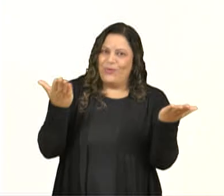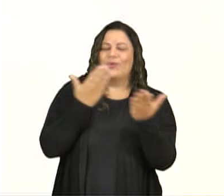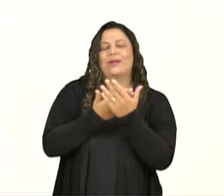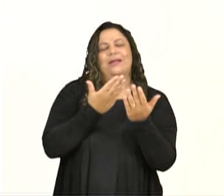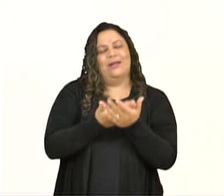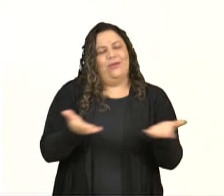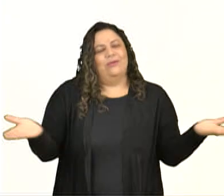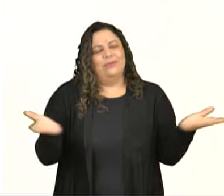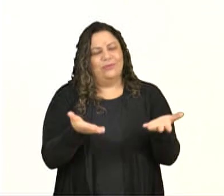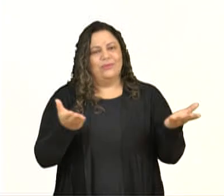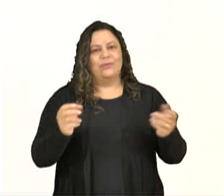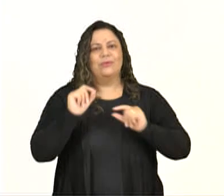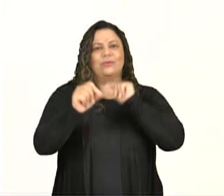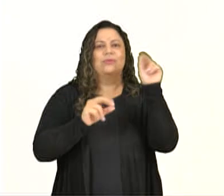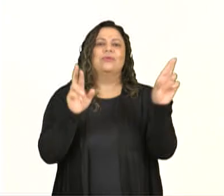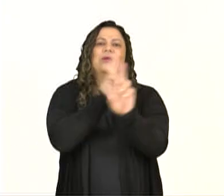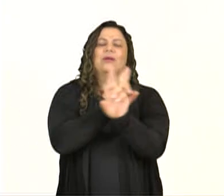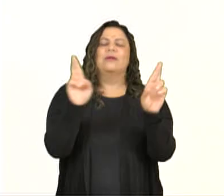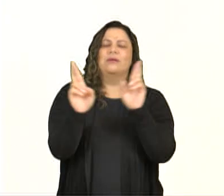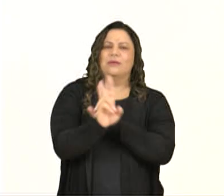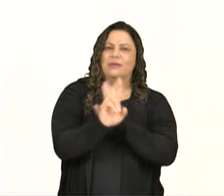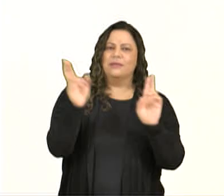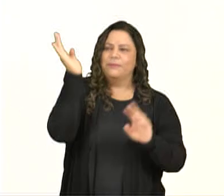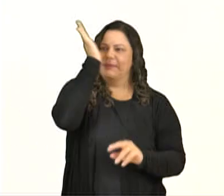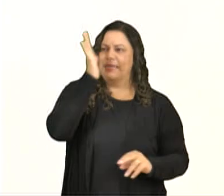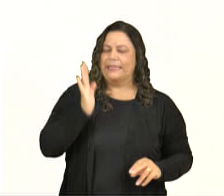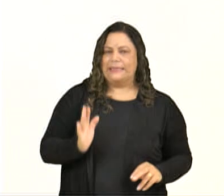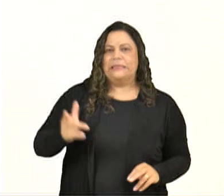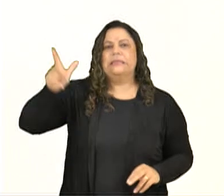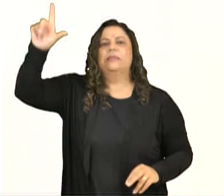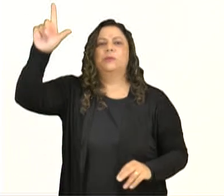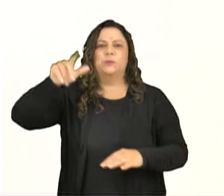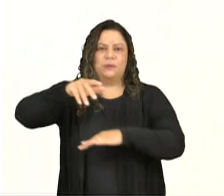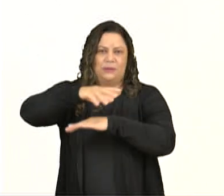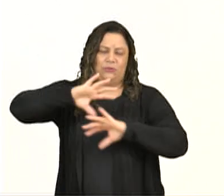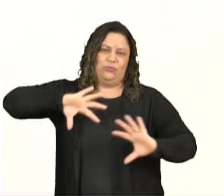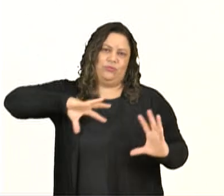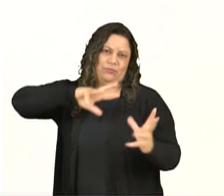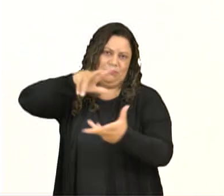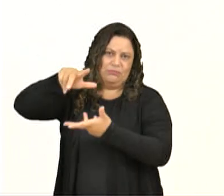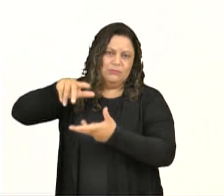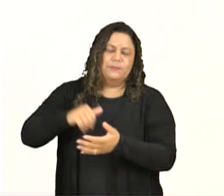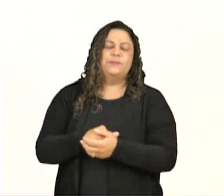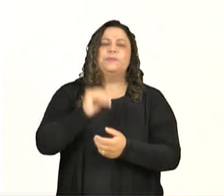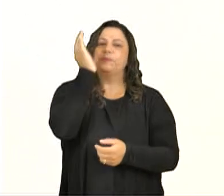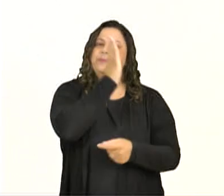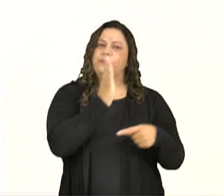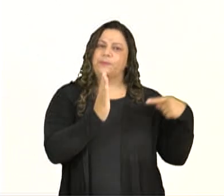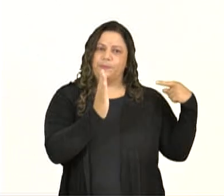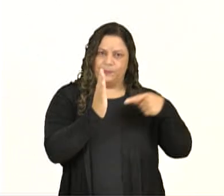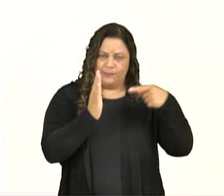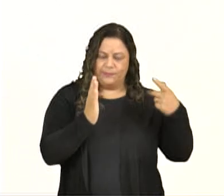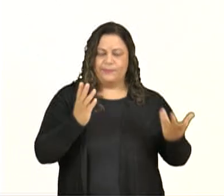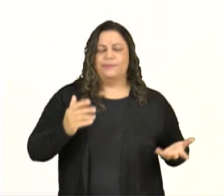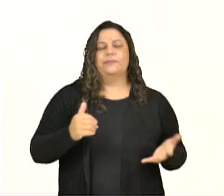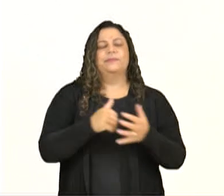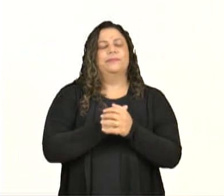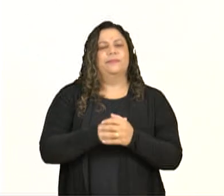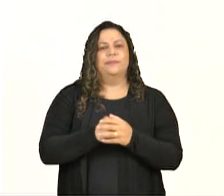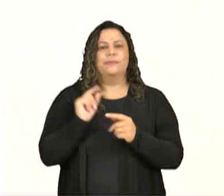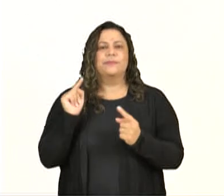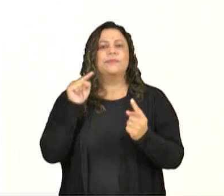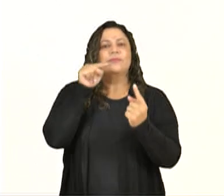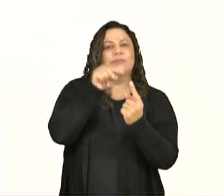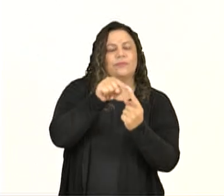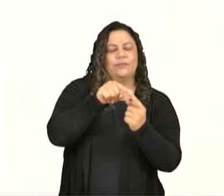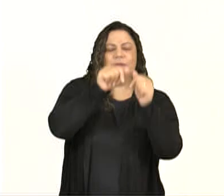do relacionamento Brasil com o restante do planeta. Quando falamos de Brasil, logicamente vamos sair do ponto local